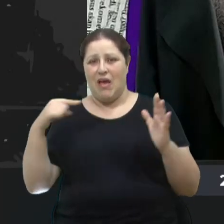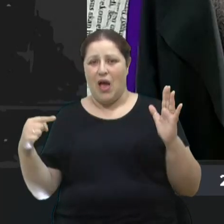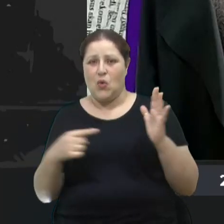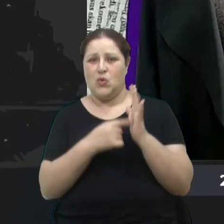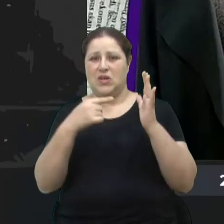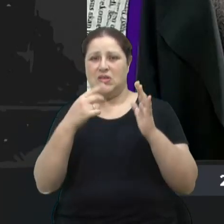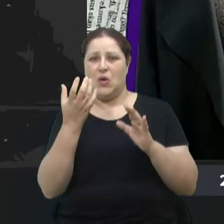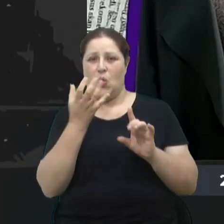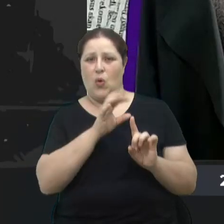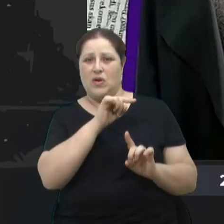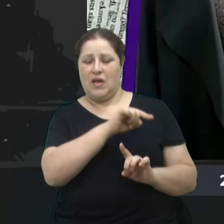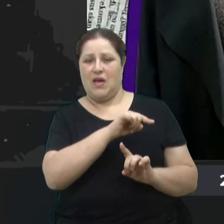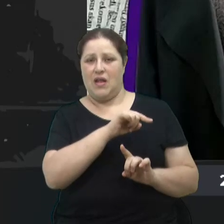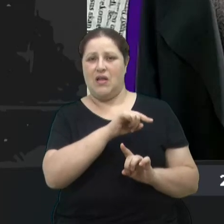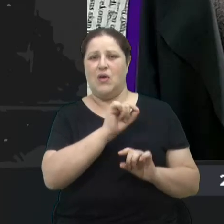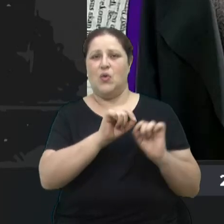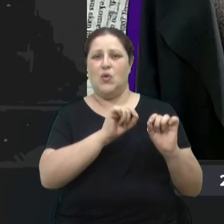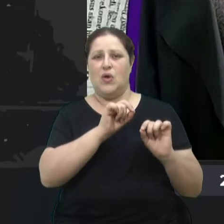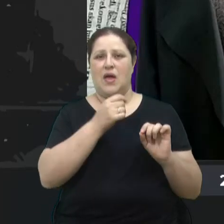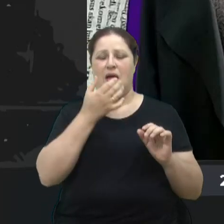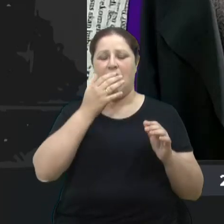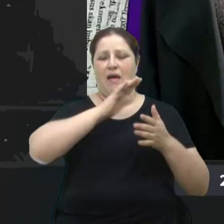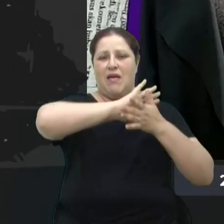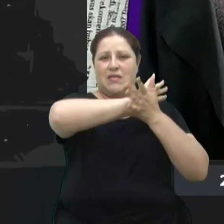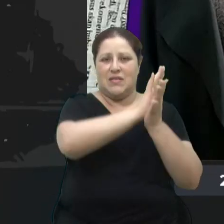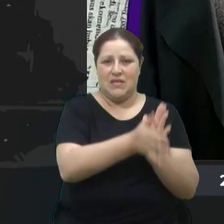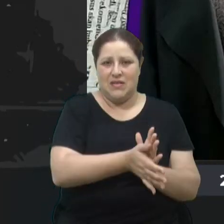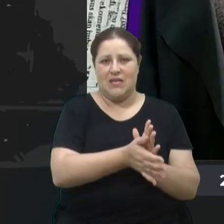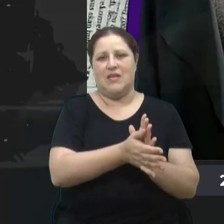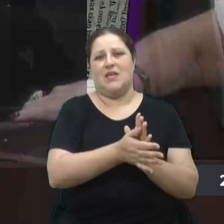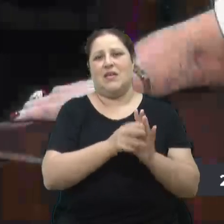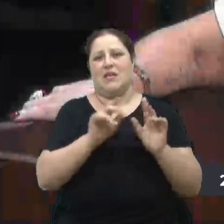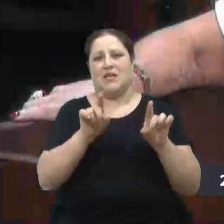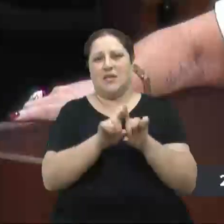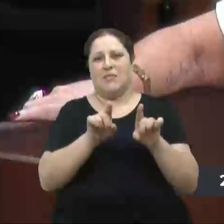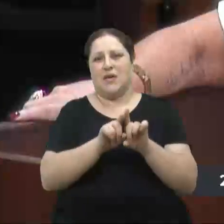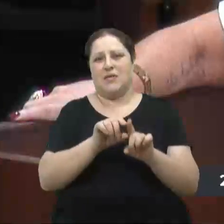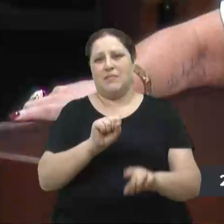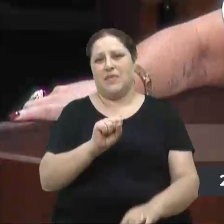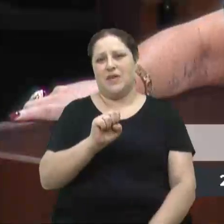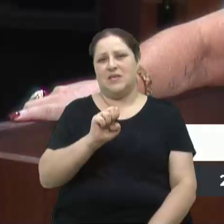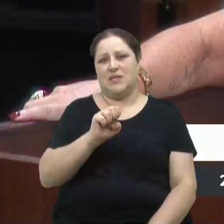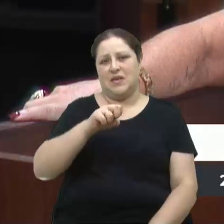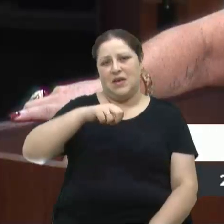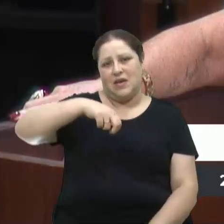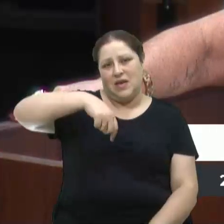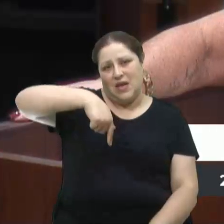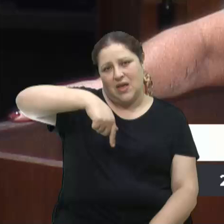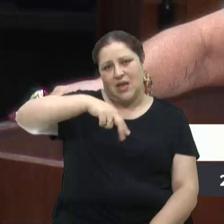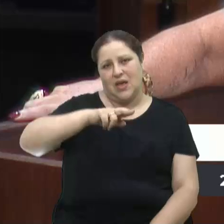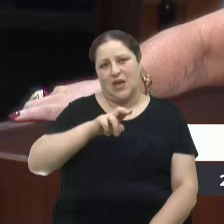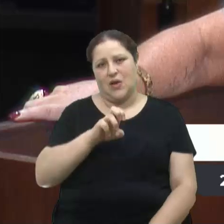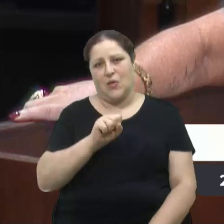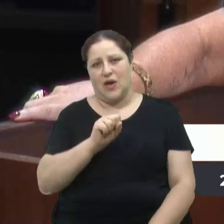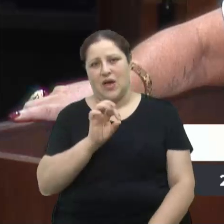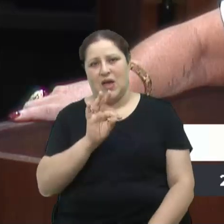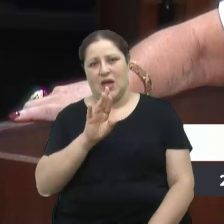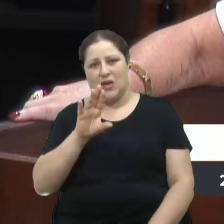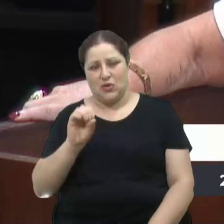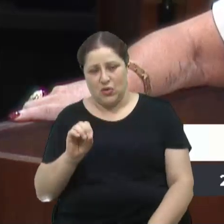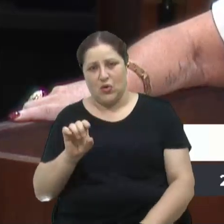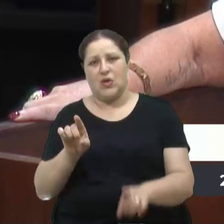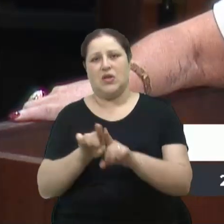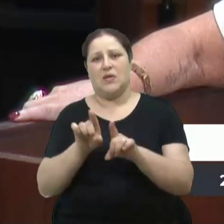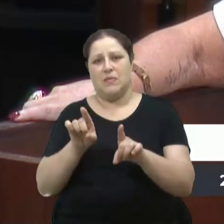de assassinato, sequestro e conspiração, das quais todas não teve prova alguma e ela não responde por